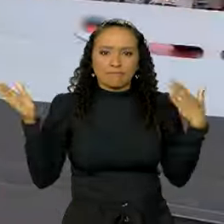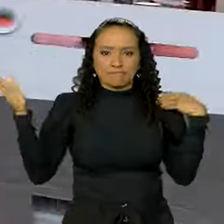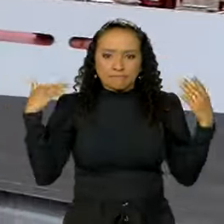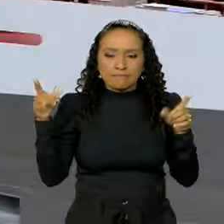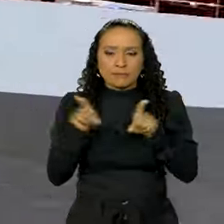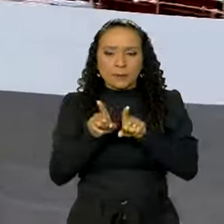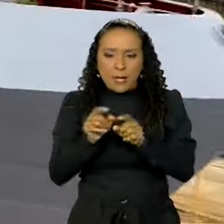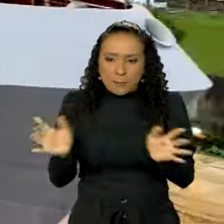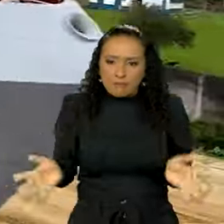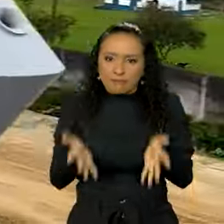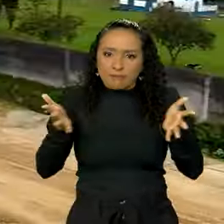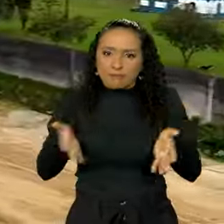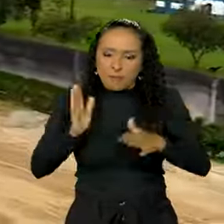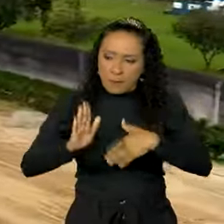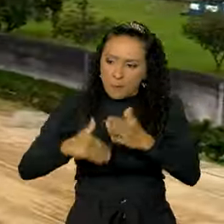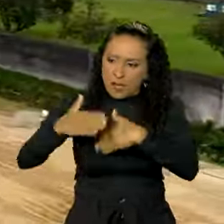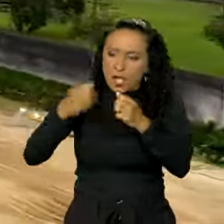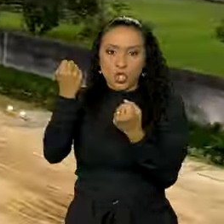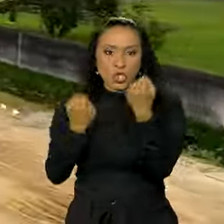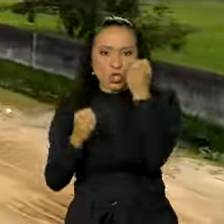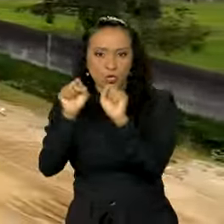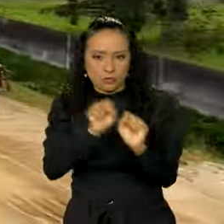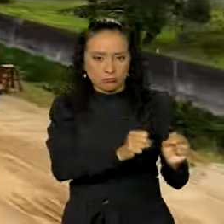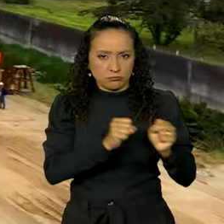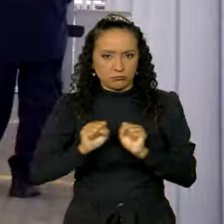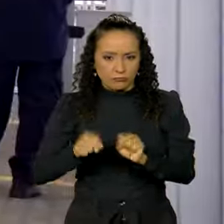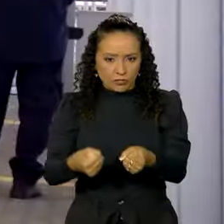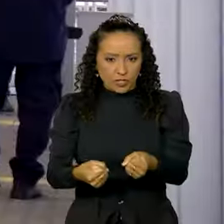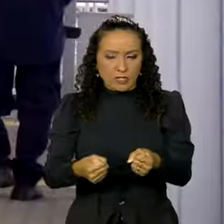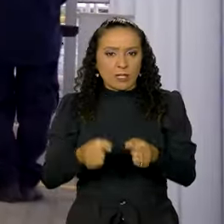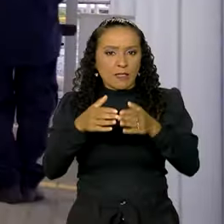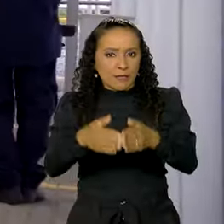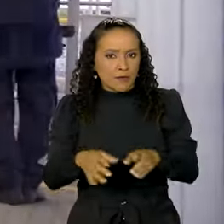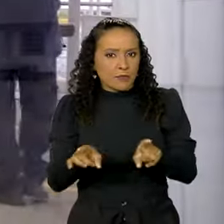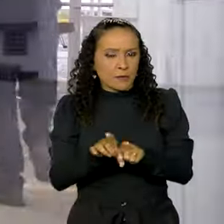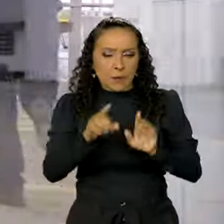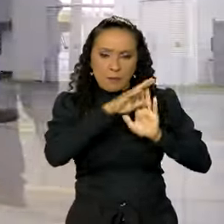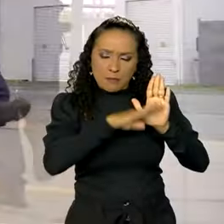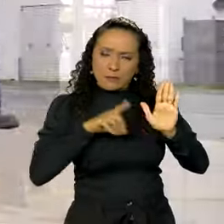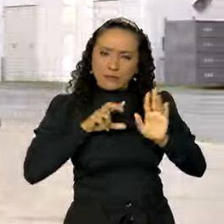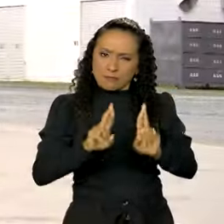incentivar o crescimento das indústrias de defesa e naval, o programa tem a